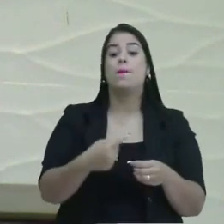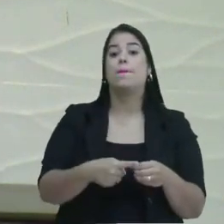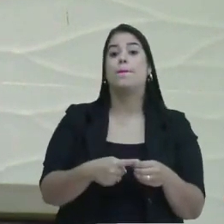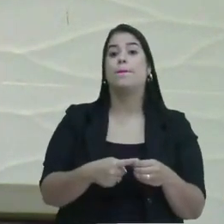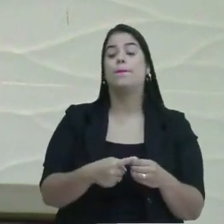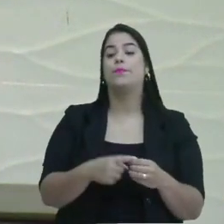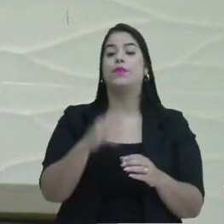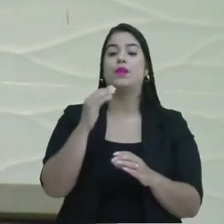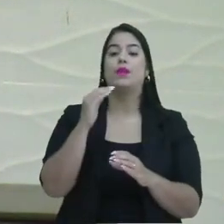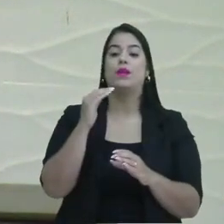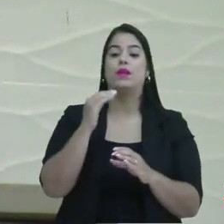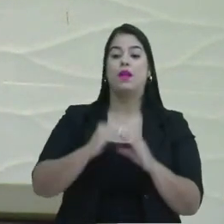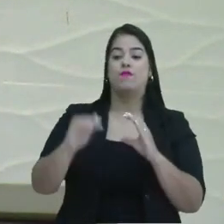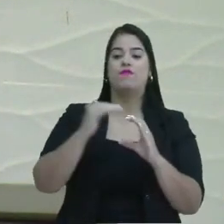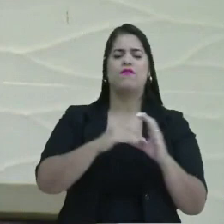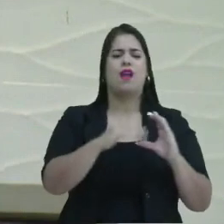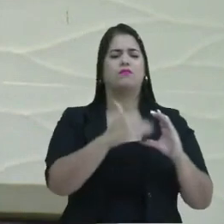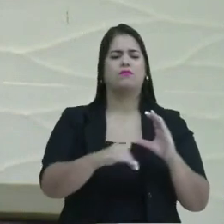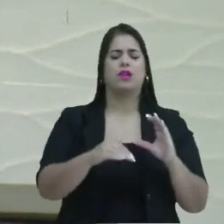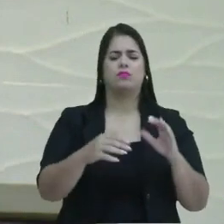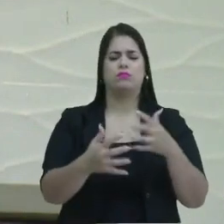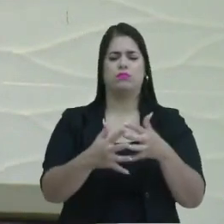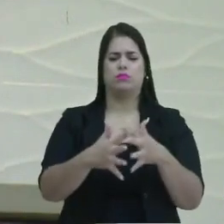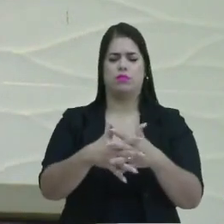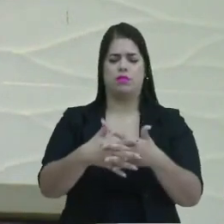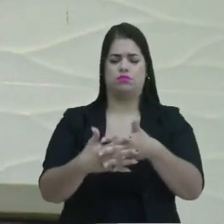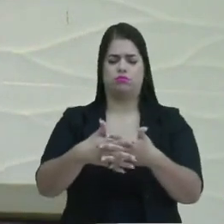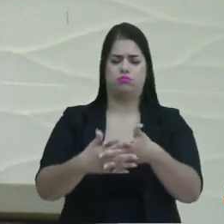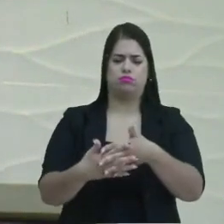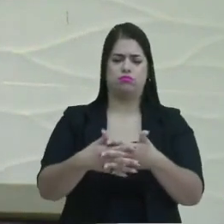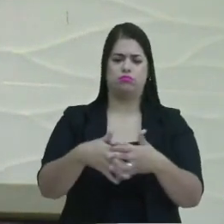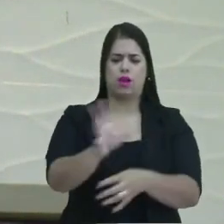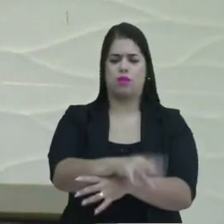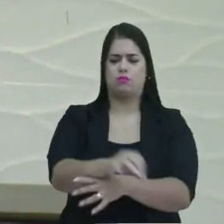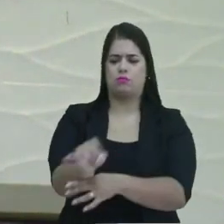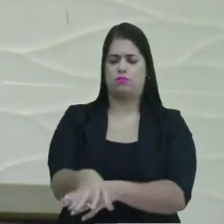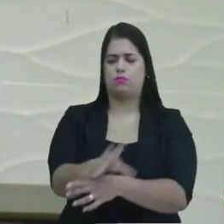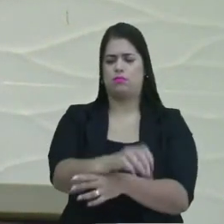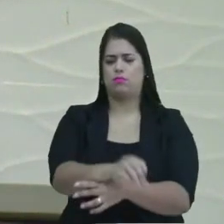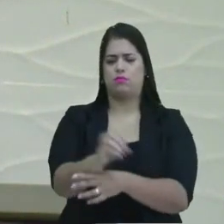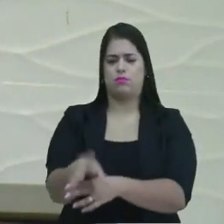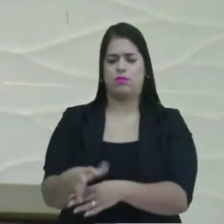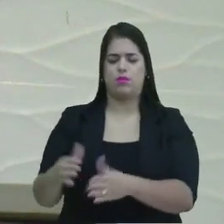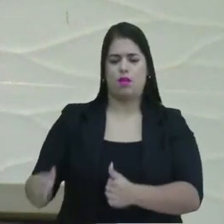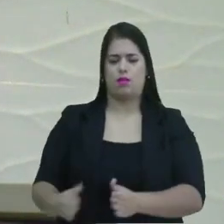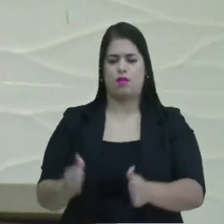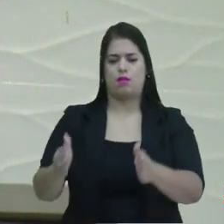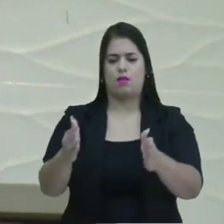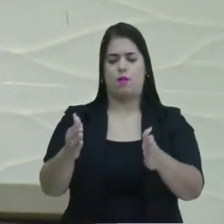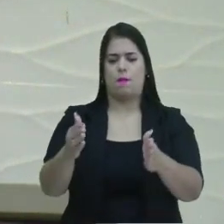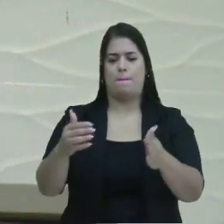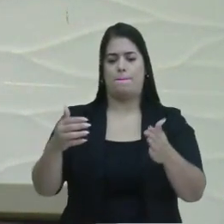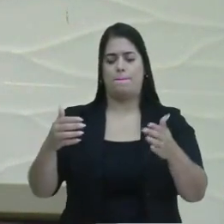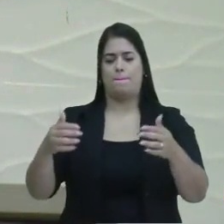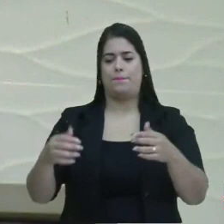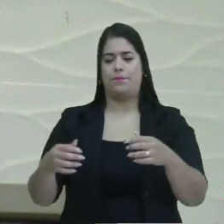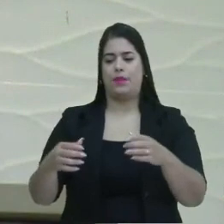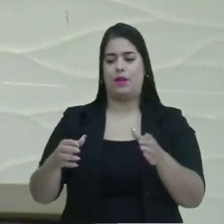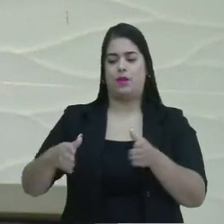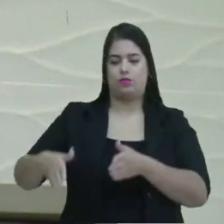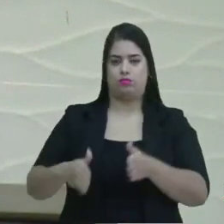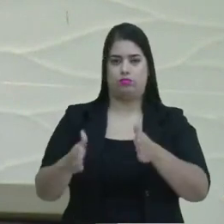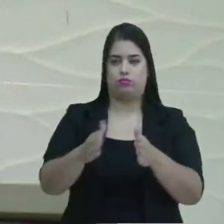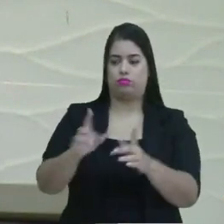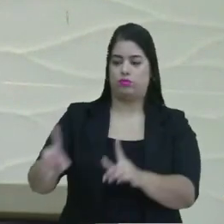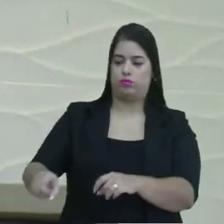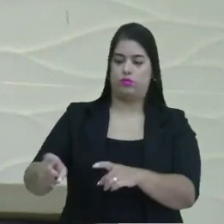de enviar máquinas para fazer a estrada no que pega o trecho ali na saída de Queimada Grande, com direção ao